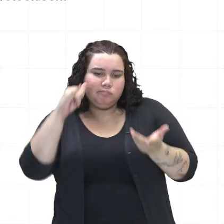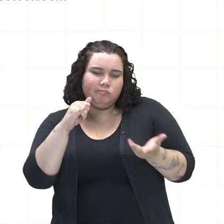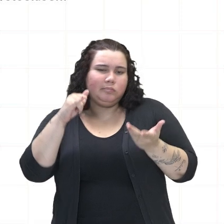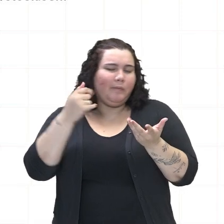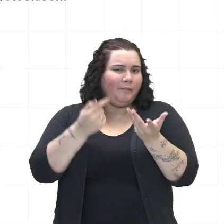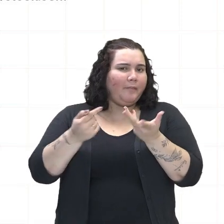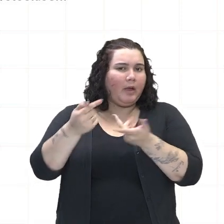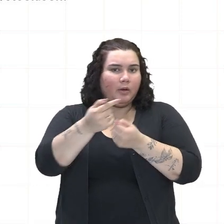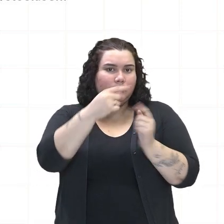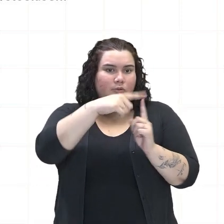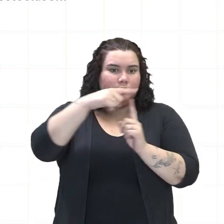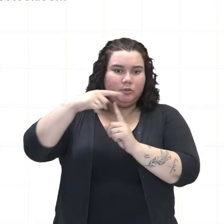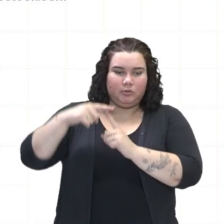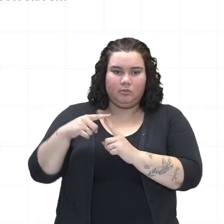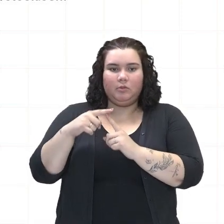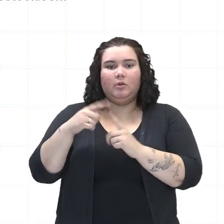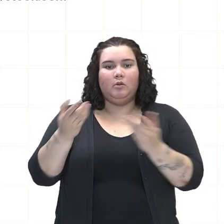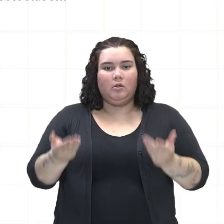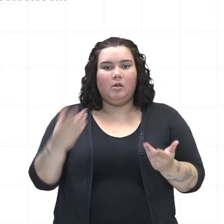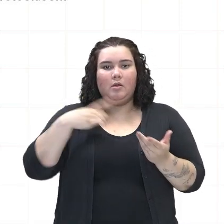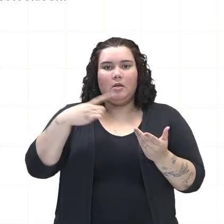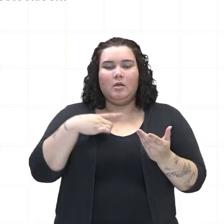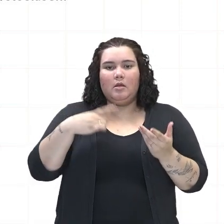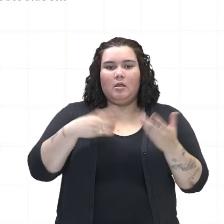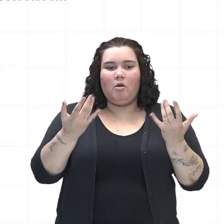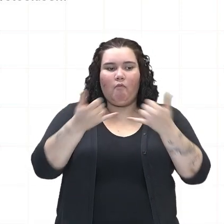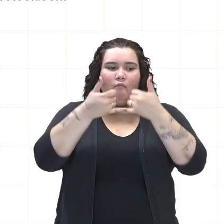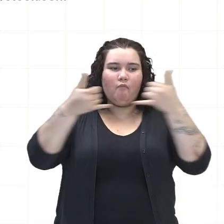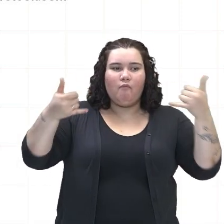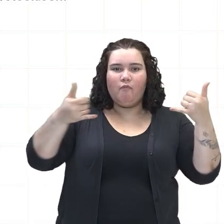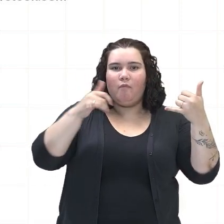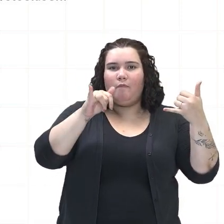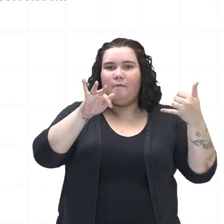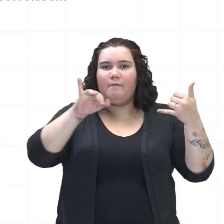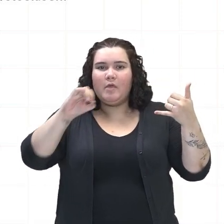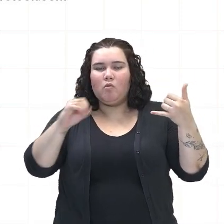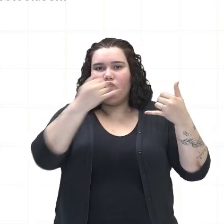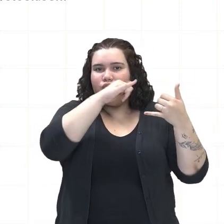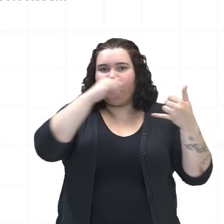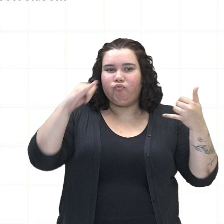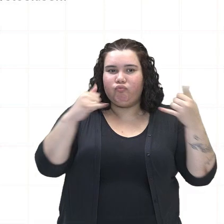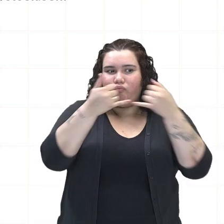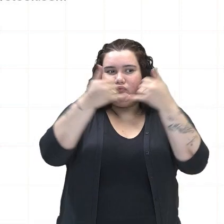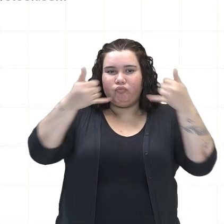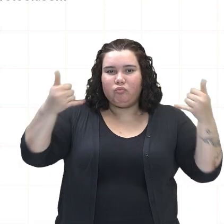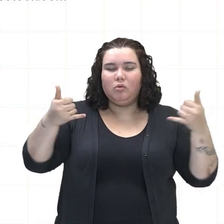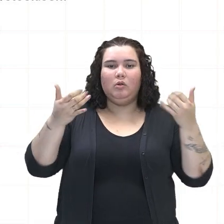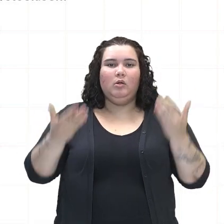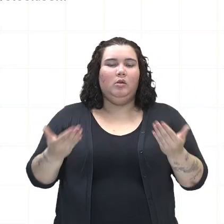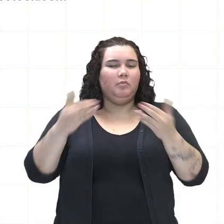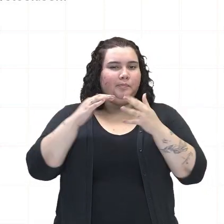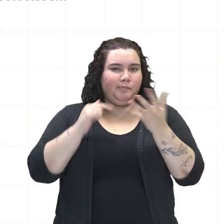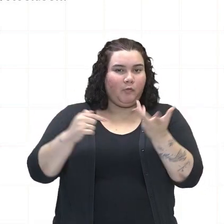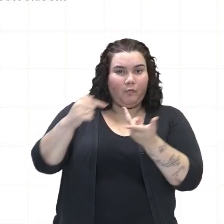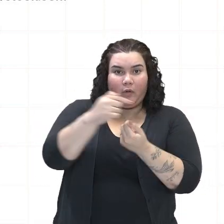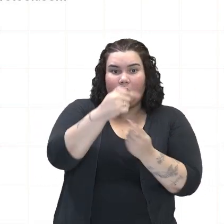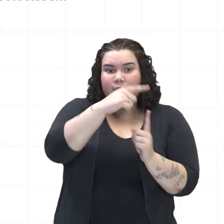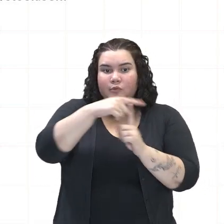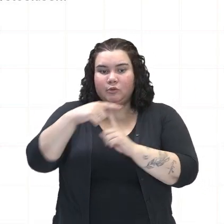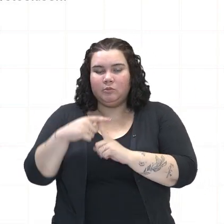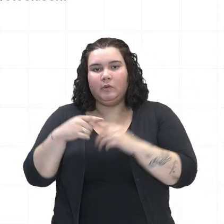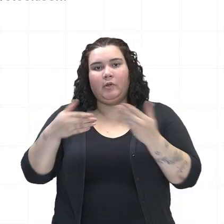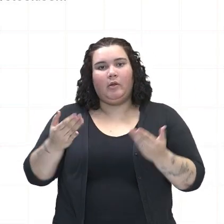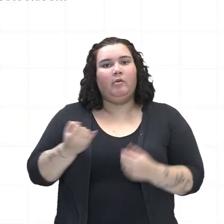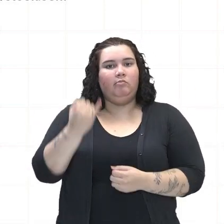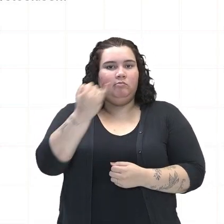condutores, né? Tem ali uma importância em fios elétricos, enfim. Tem um cabeamento, enfim. Tudo isso é